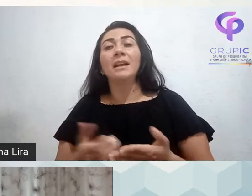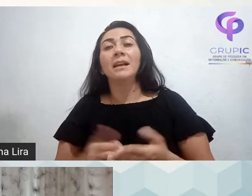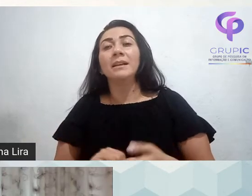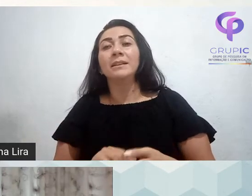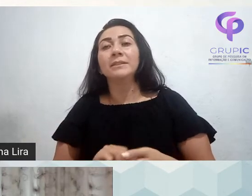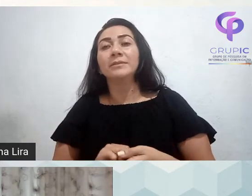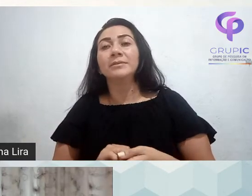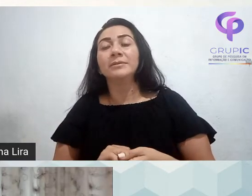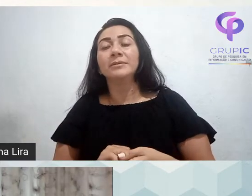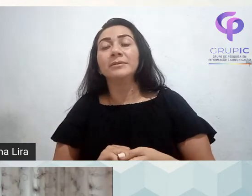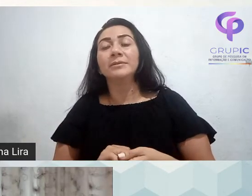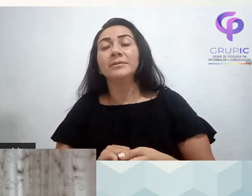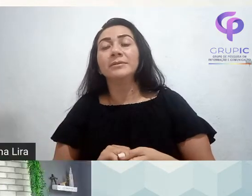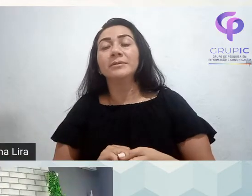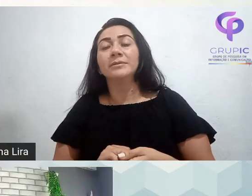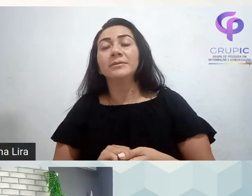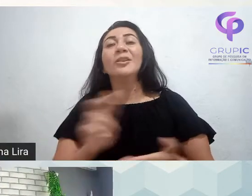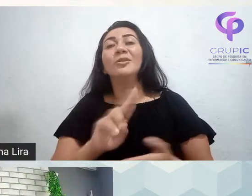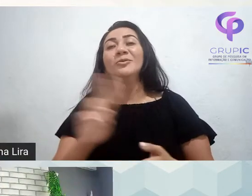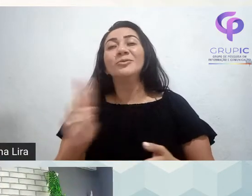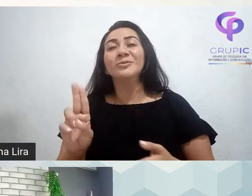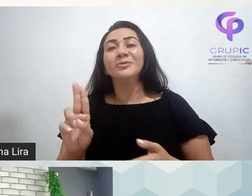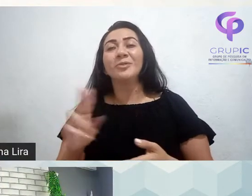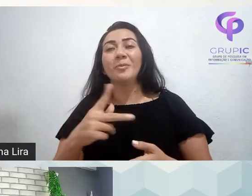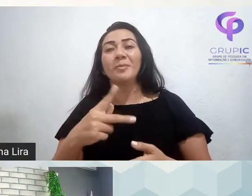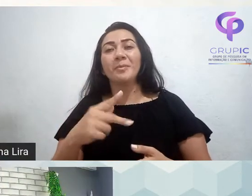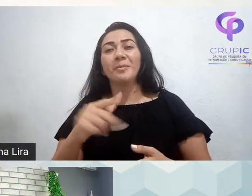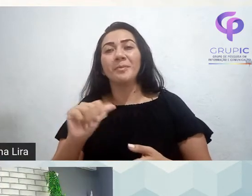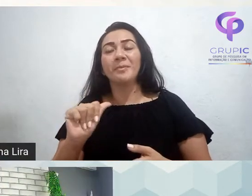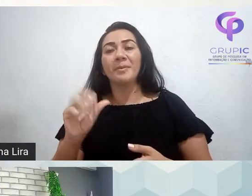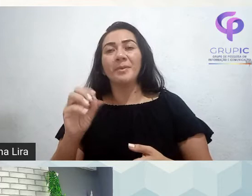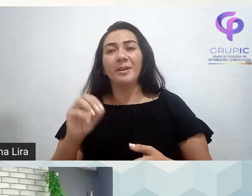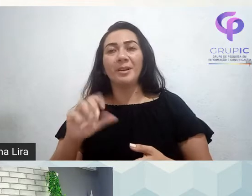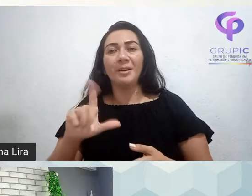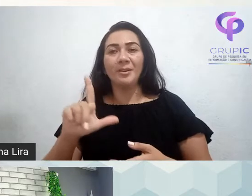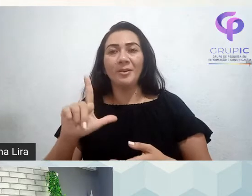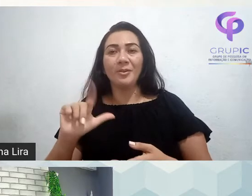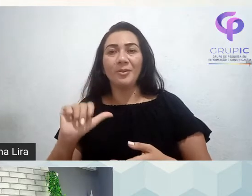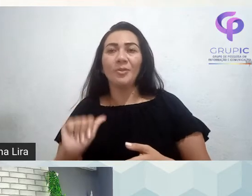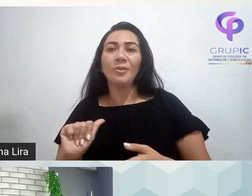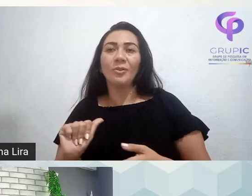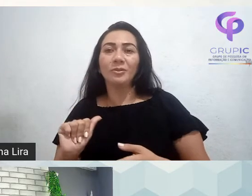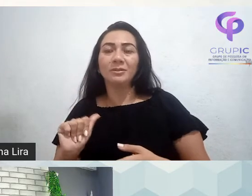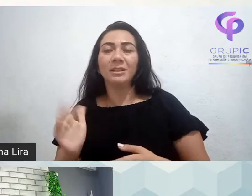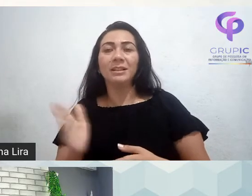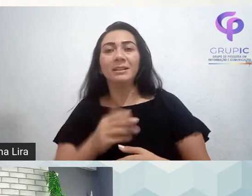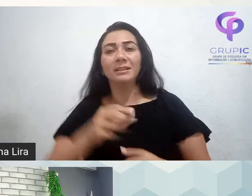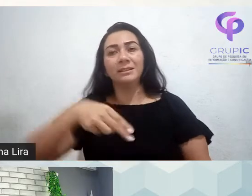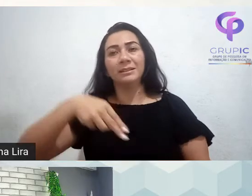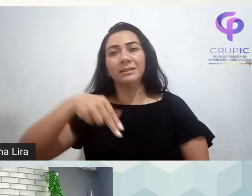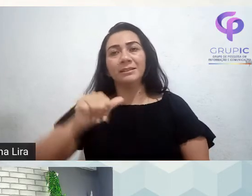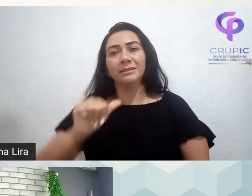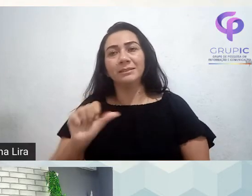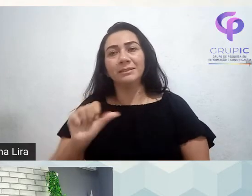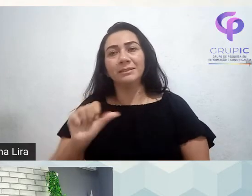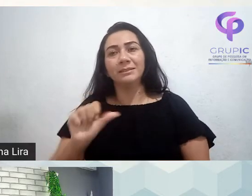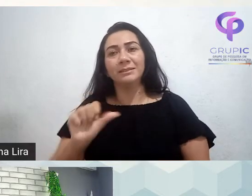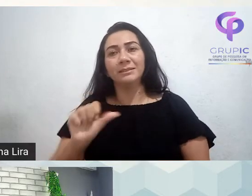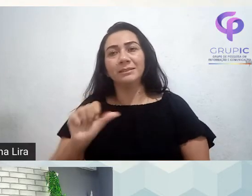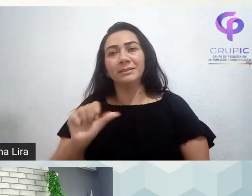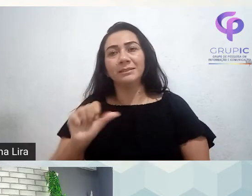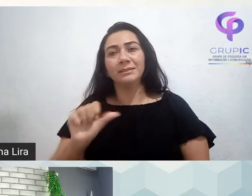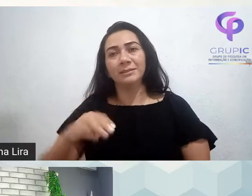a nossa querida Paola Nascimento, onde, como a gente sempre inicia